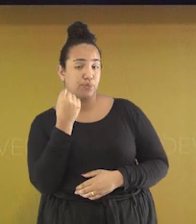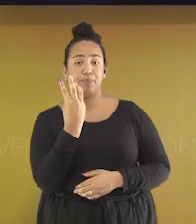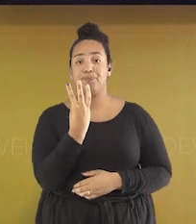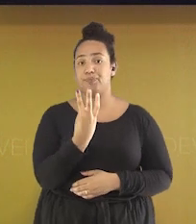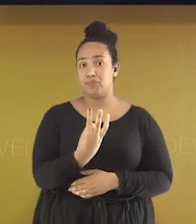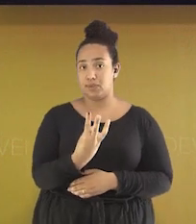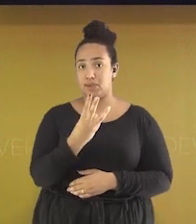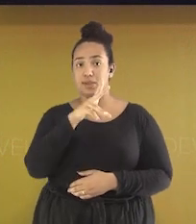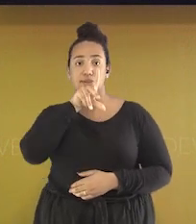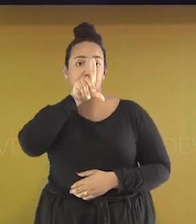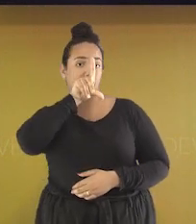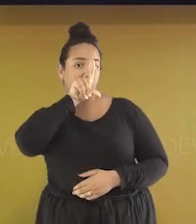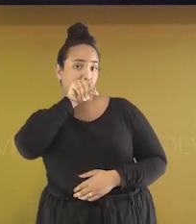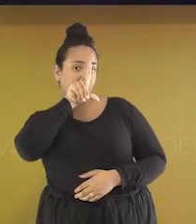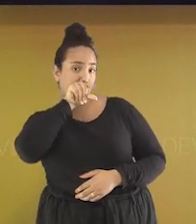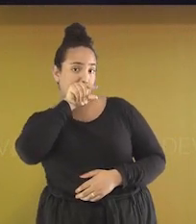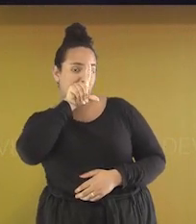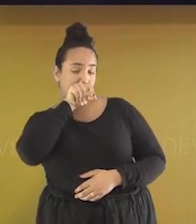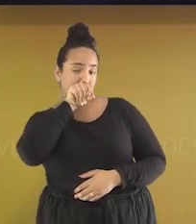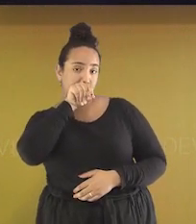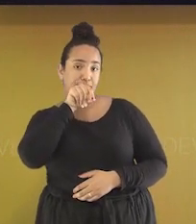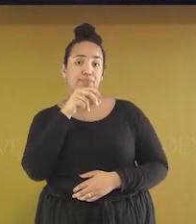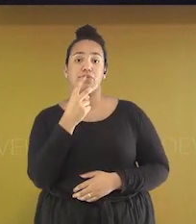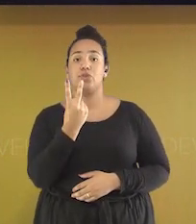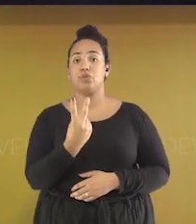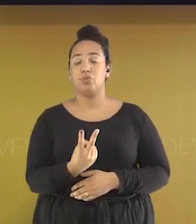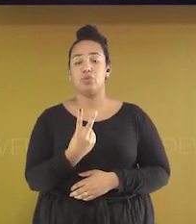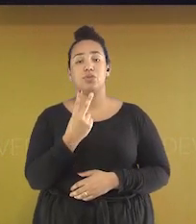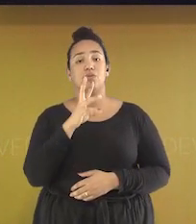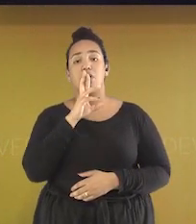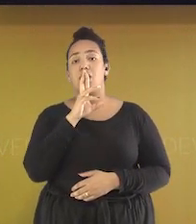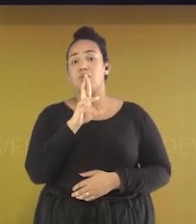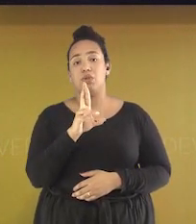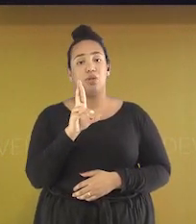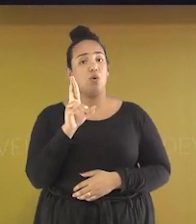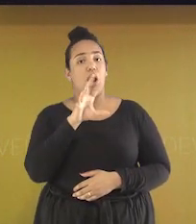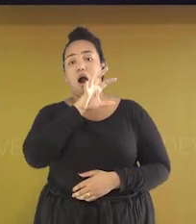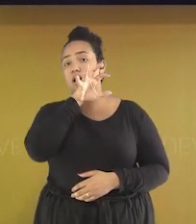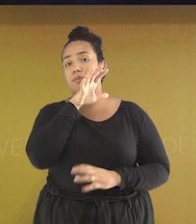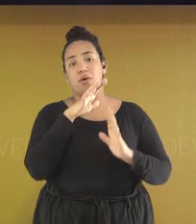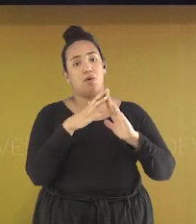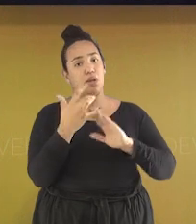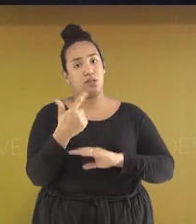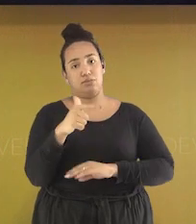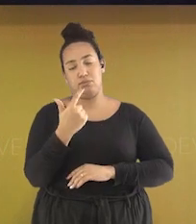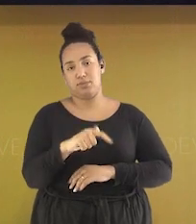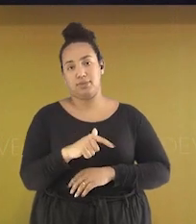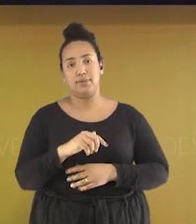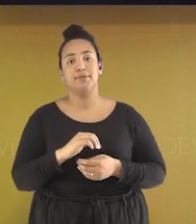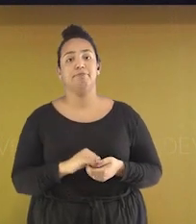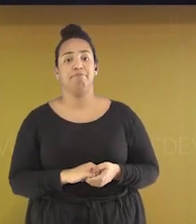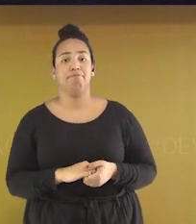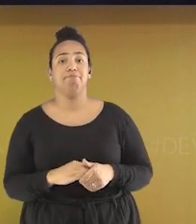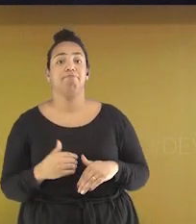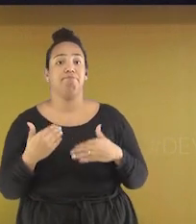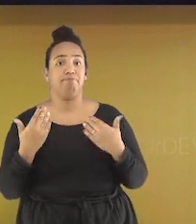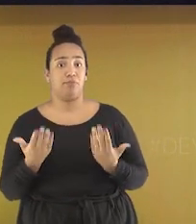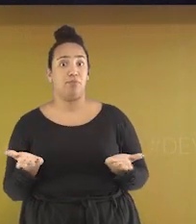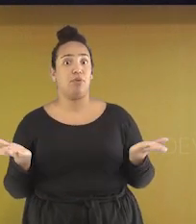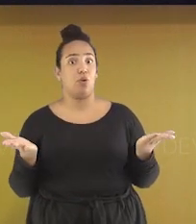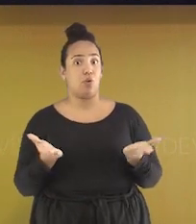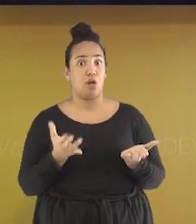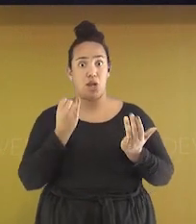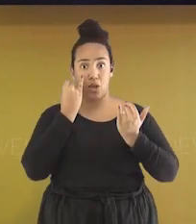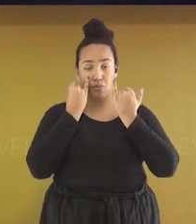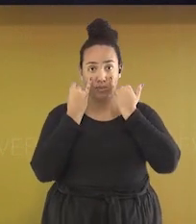3 disseram que tinham pássaros. E 2 responderam que não têm animais. Agora que nós já temos